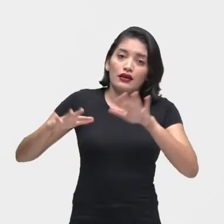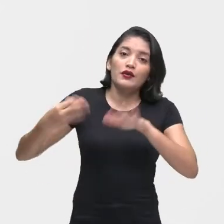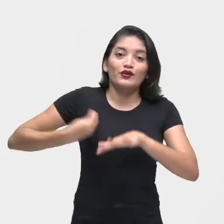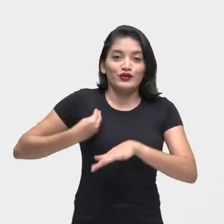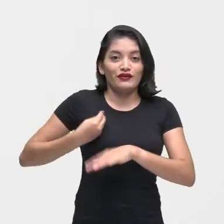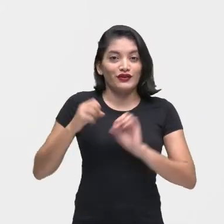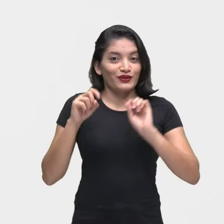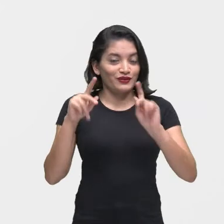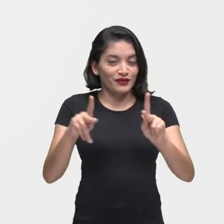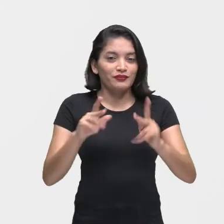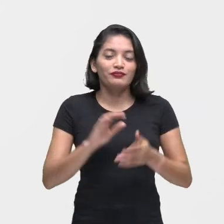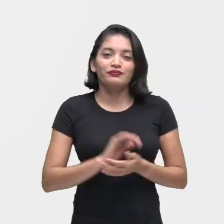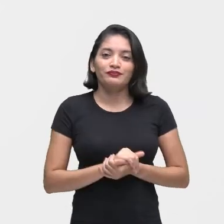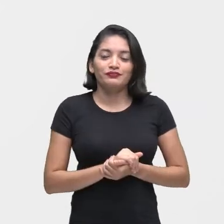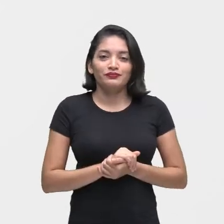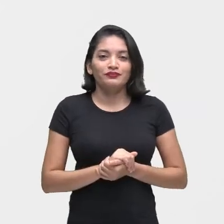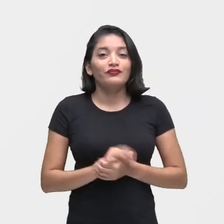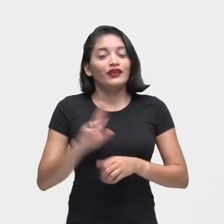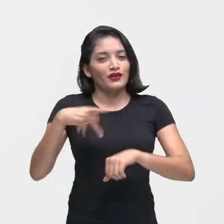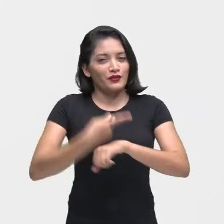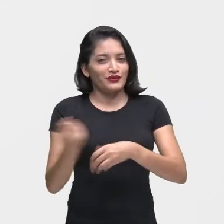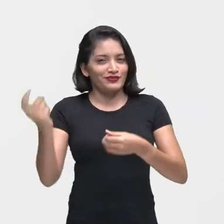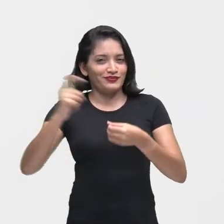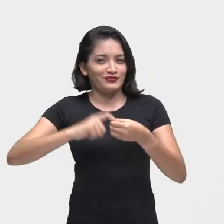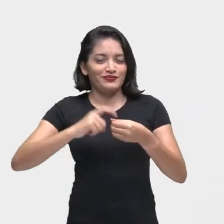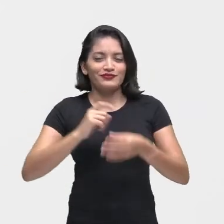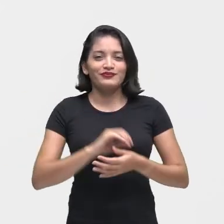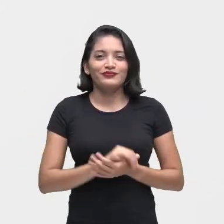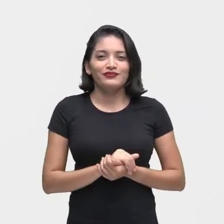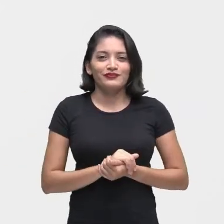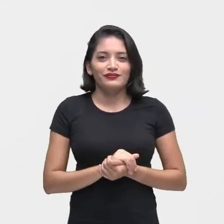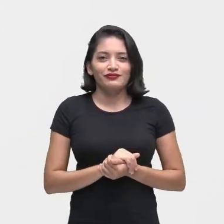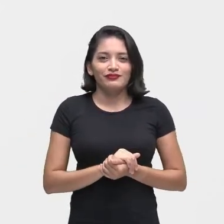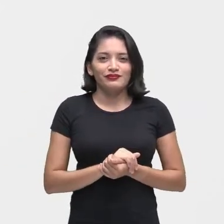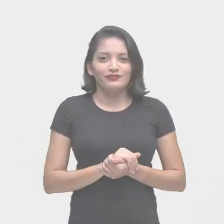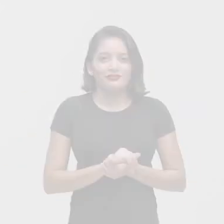Tudo bem então até daqui a pouquinho